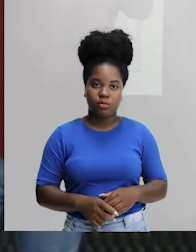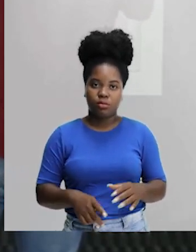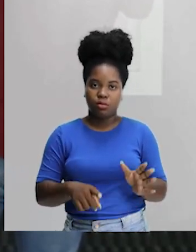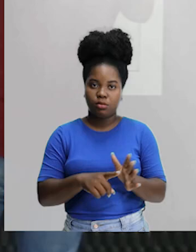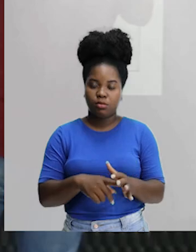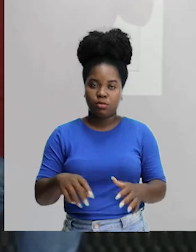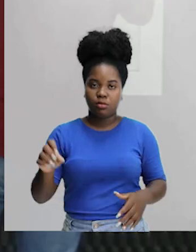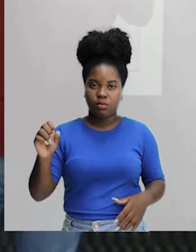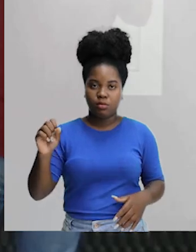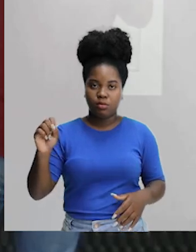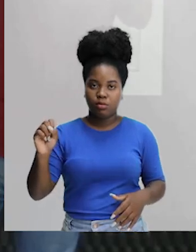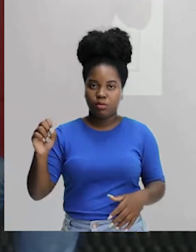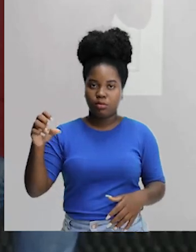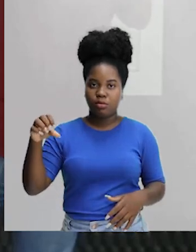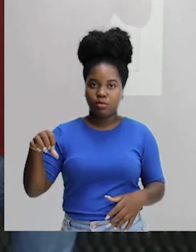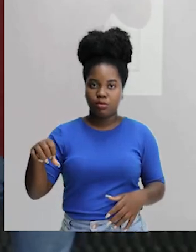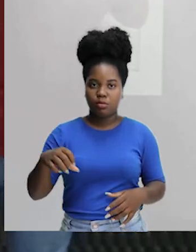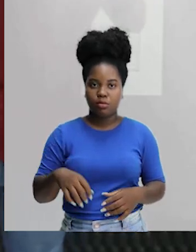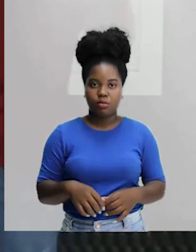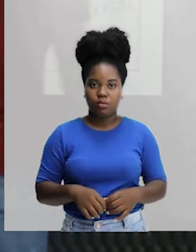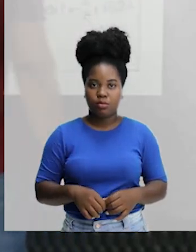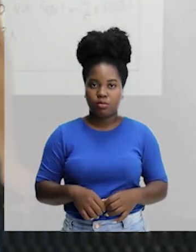menos 8 nonos.